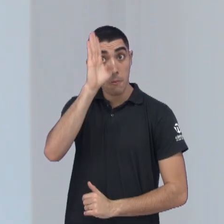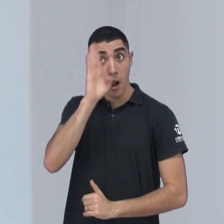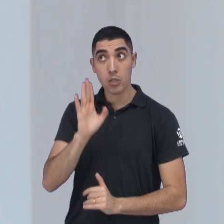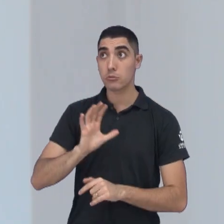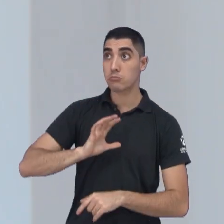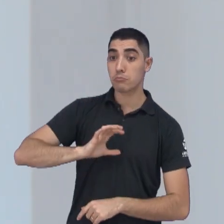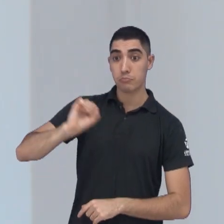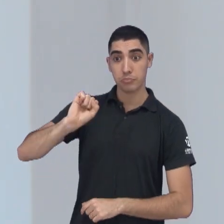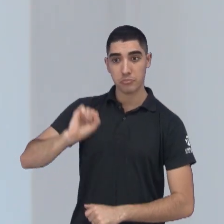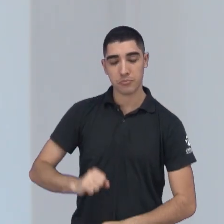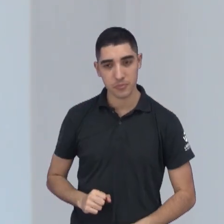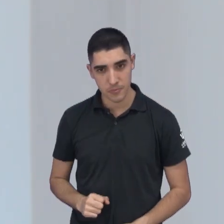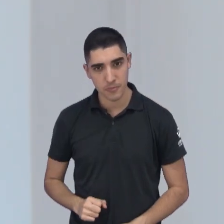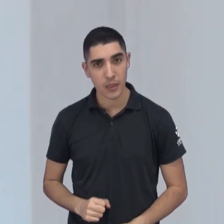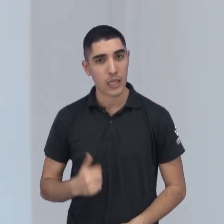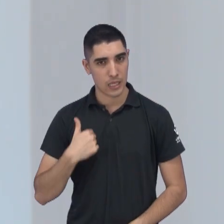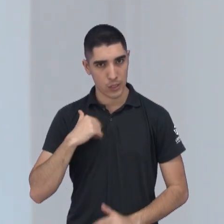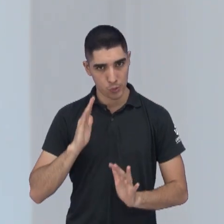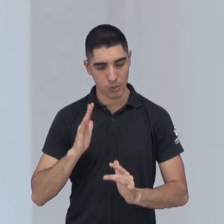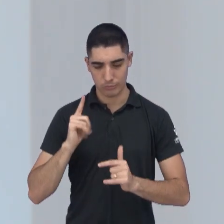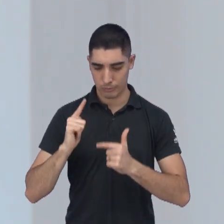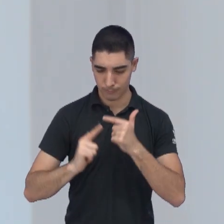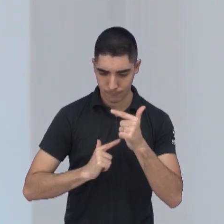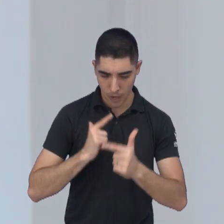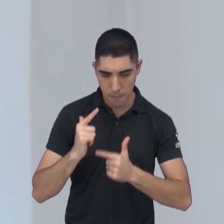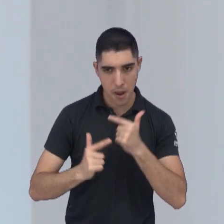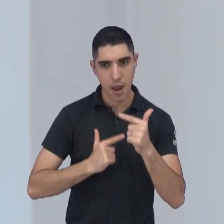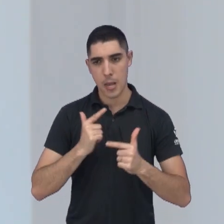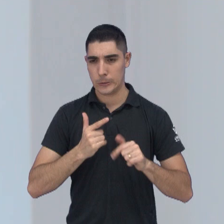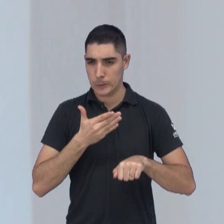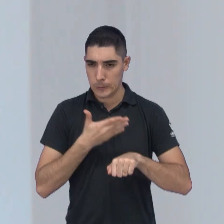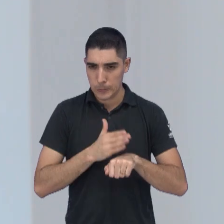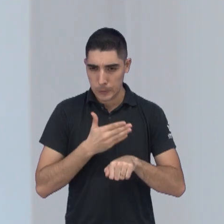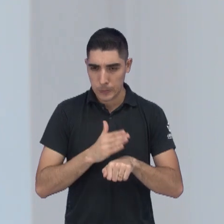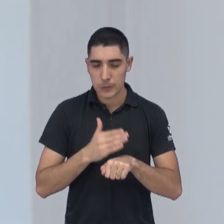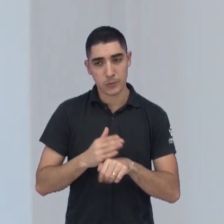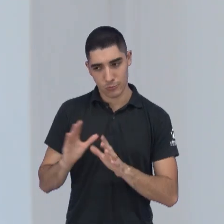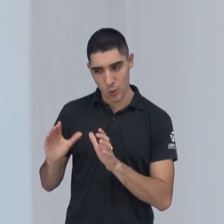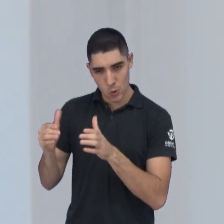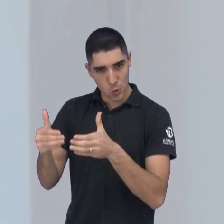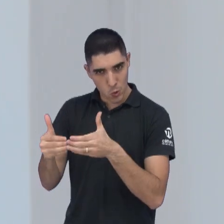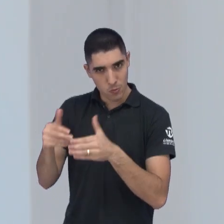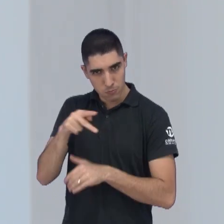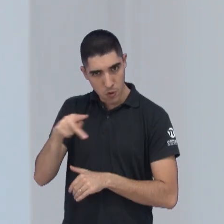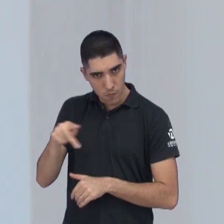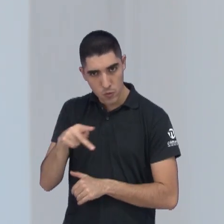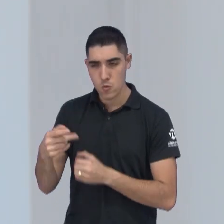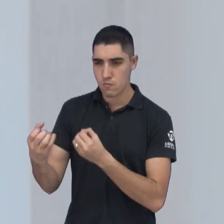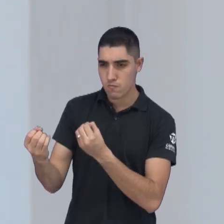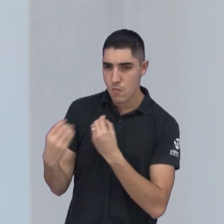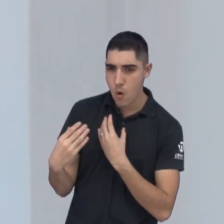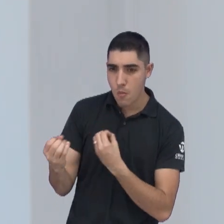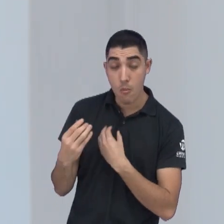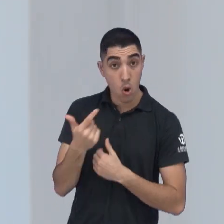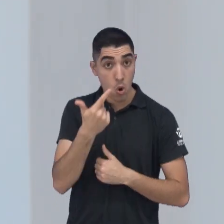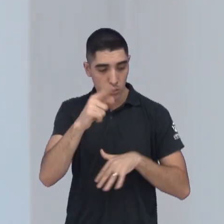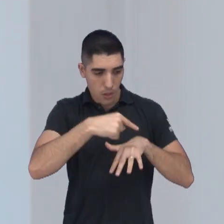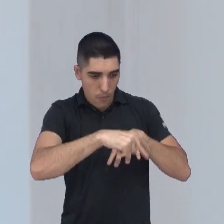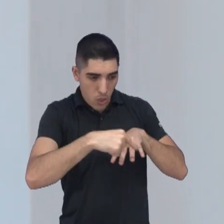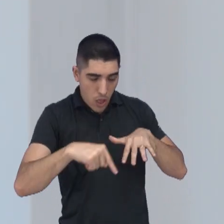Foi diversos trabalhos que a equipe foi fazendo comigo, tanto meus coaches de outras modalidades como a de